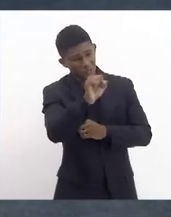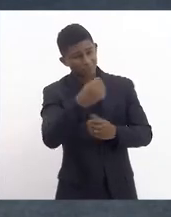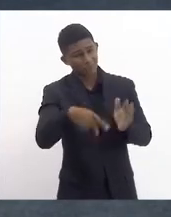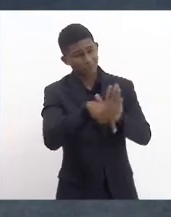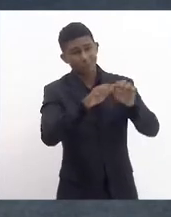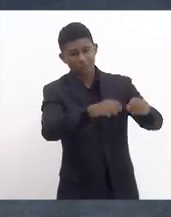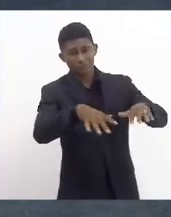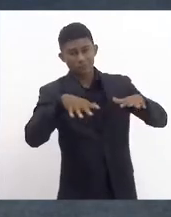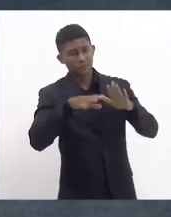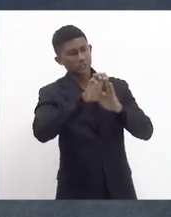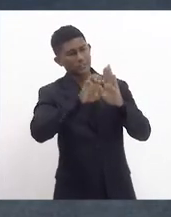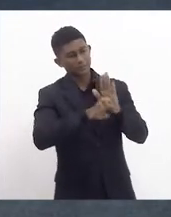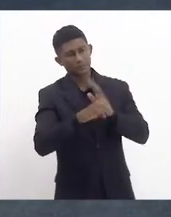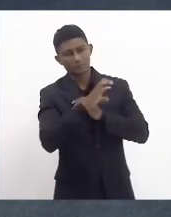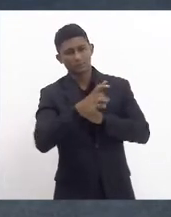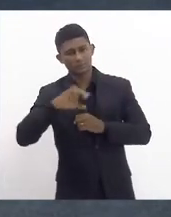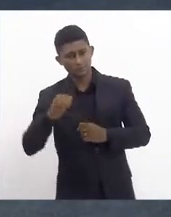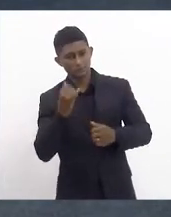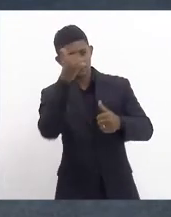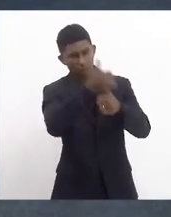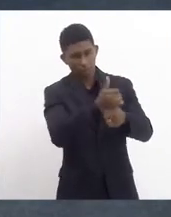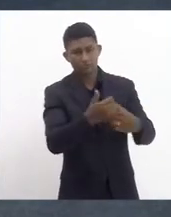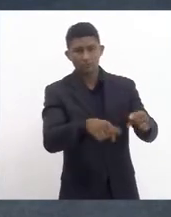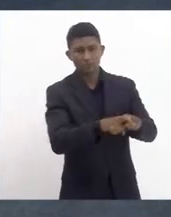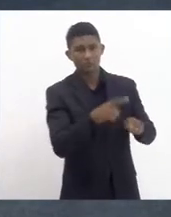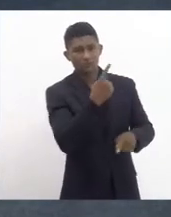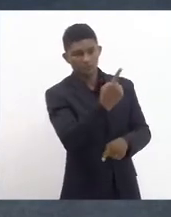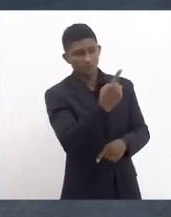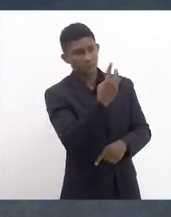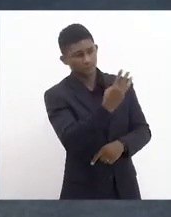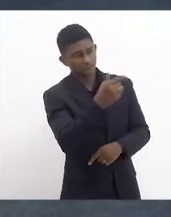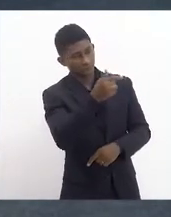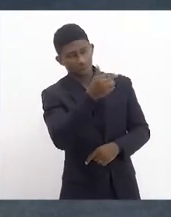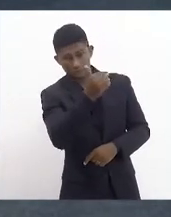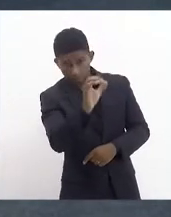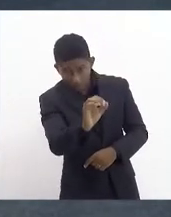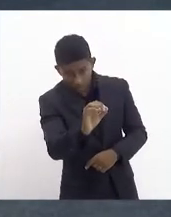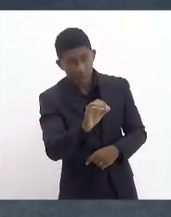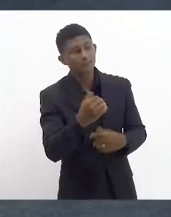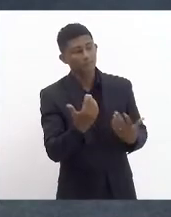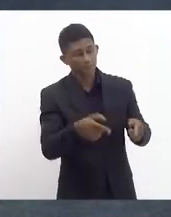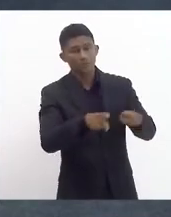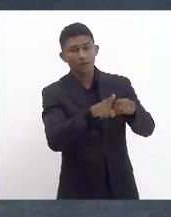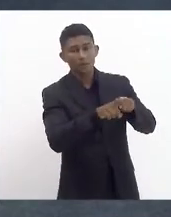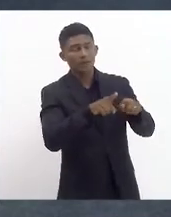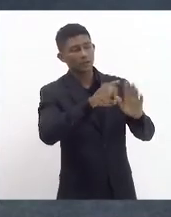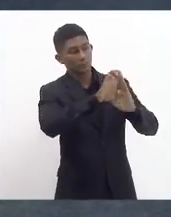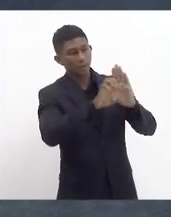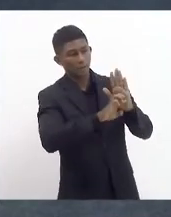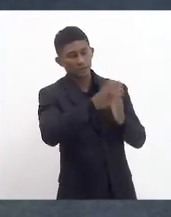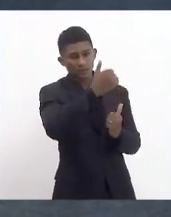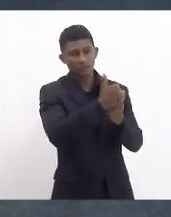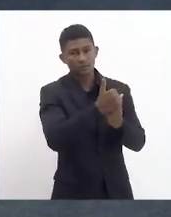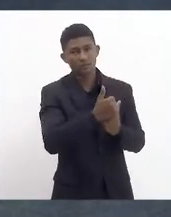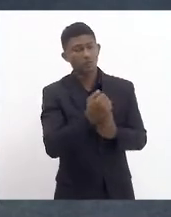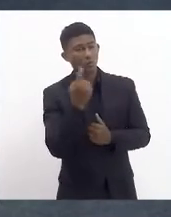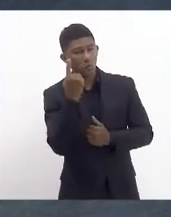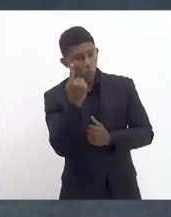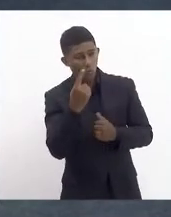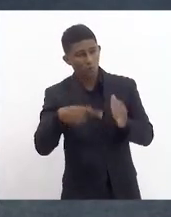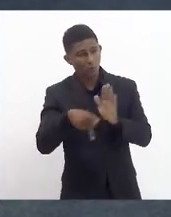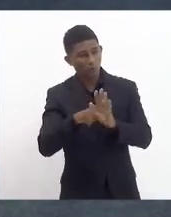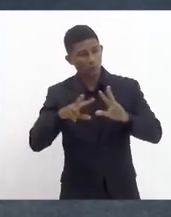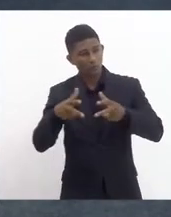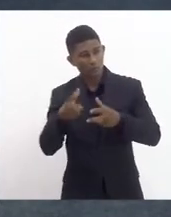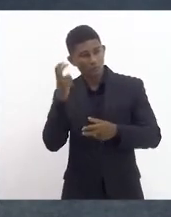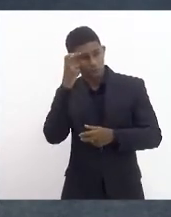da CCJ, emendas 1, 3, 7, 10 de plenário pela aprovação com subemenda aglutinativa das emendas 1 da Comissão de Cultura e